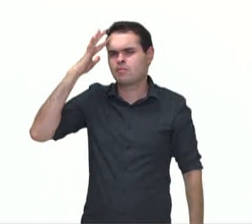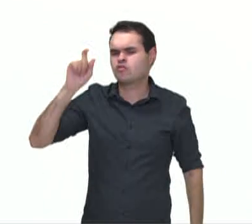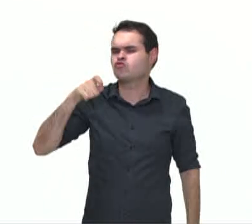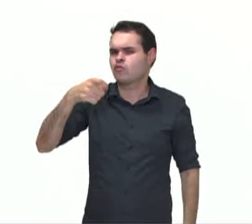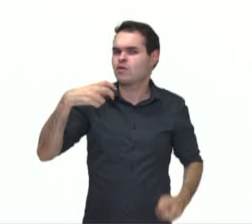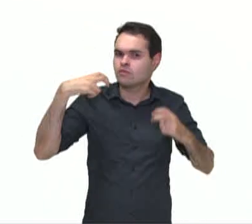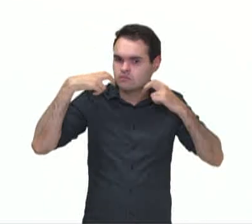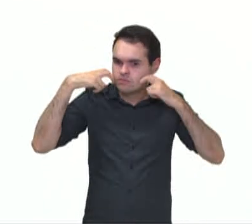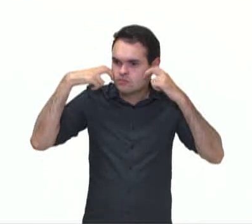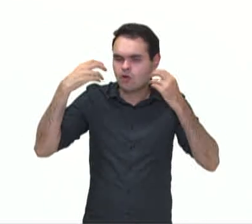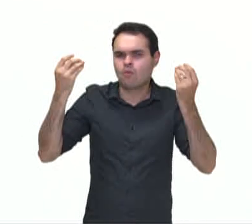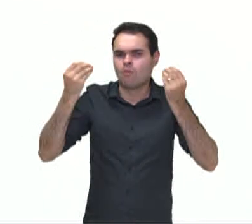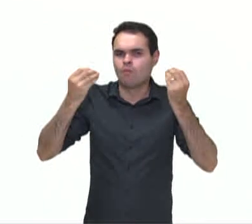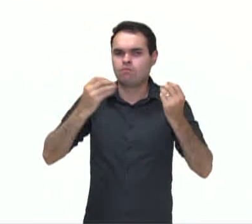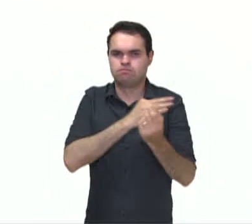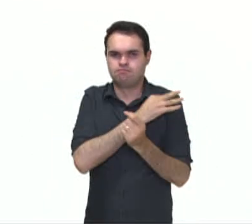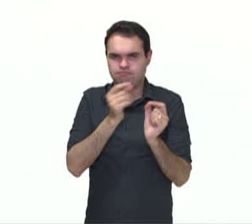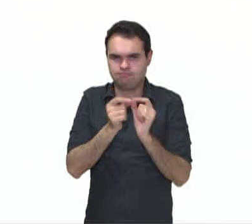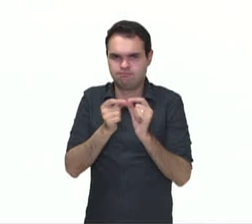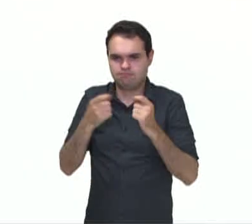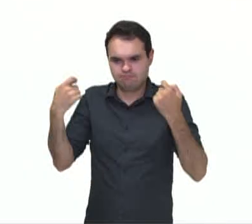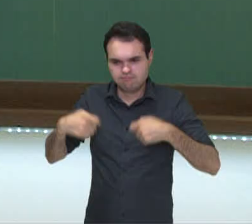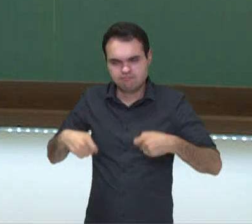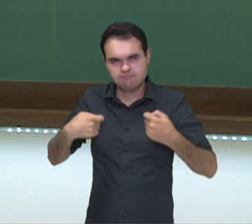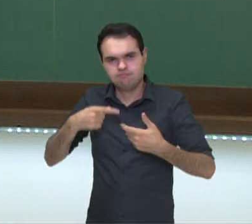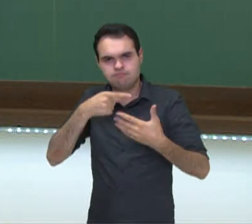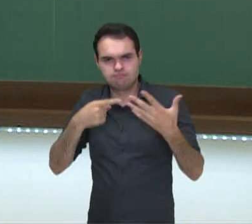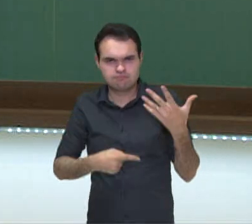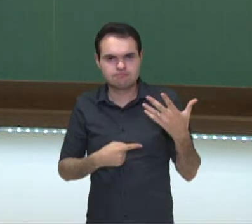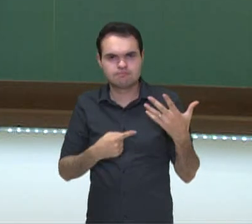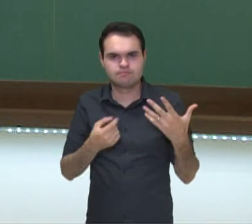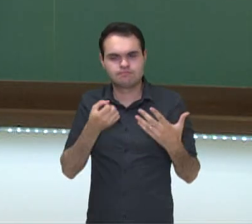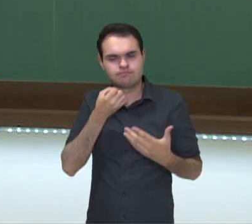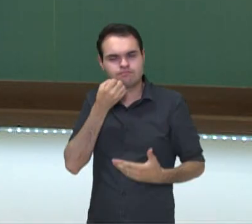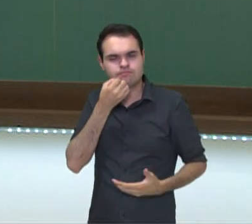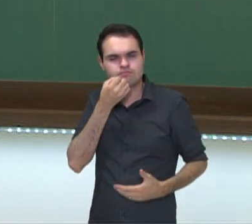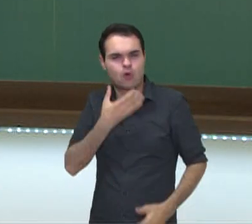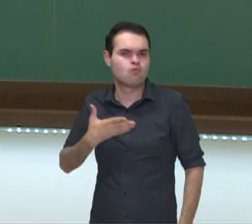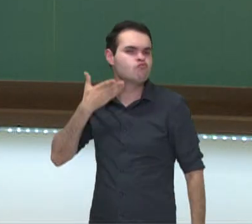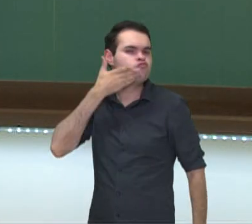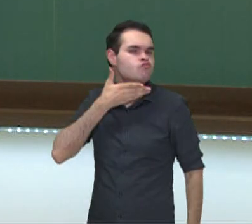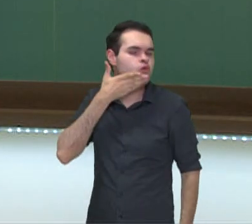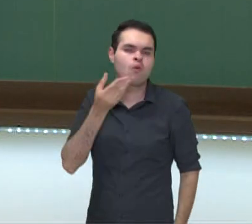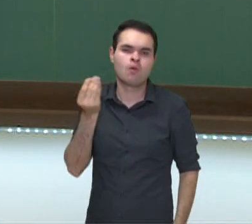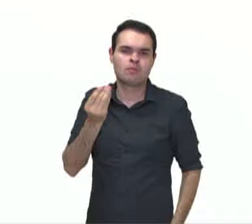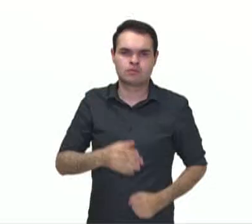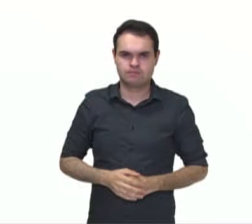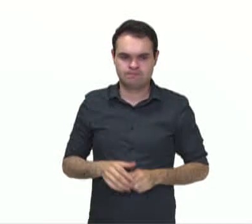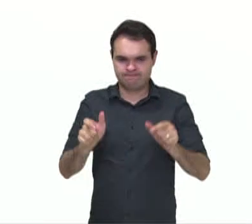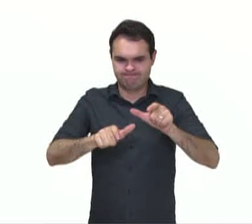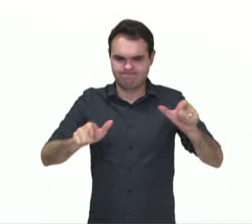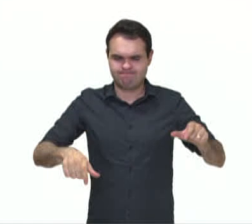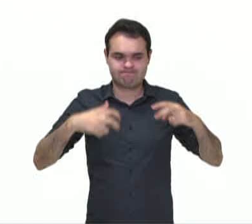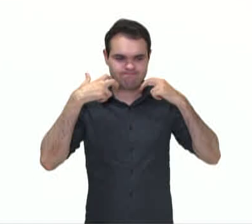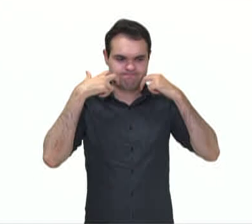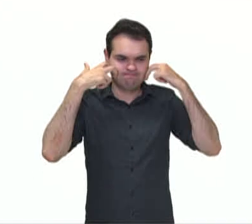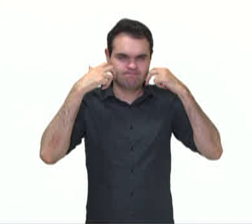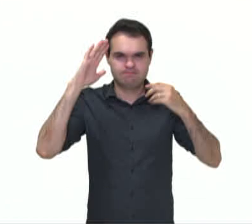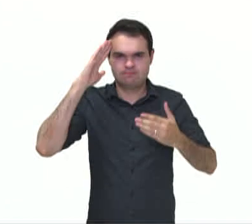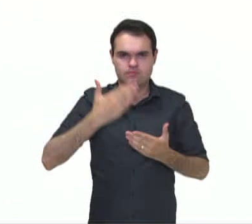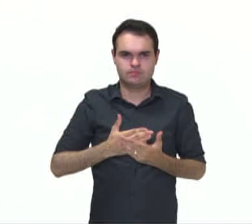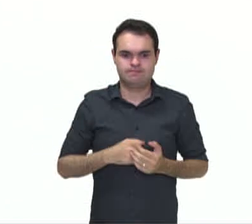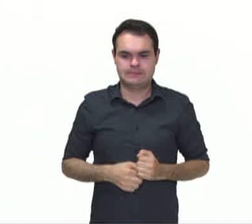algumas técnicas aí necessárias para esse bom discurso. Pessoas tímidas acreditam que,